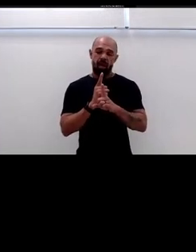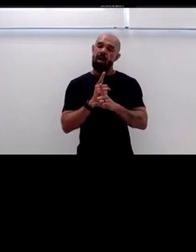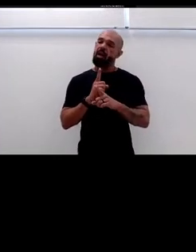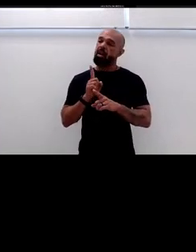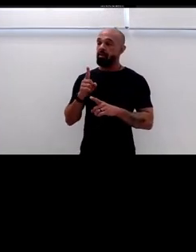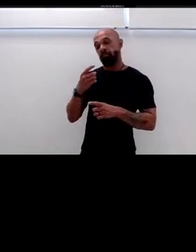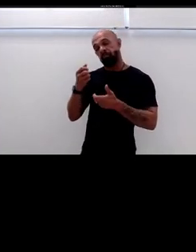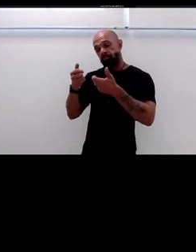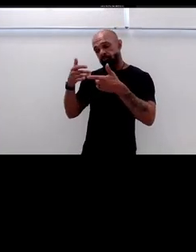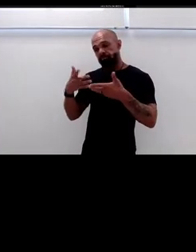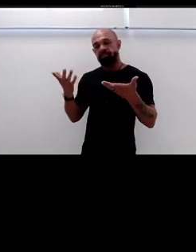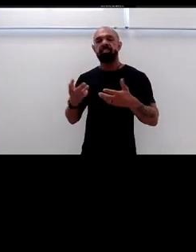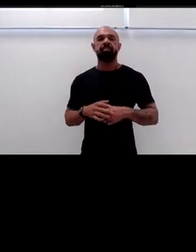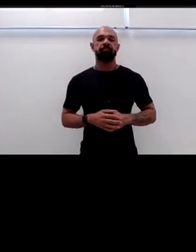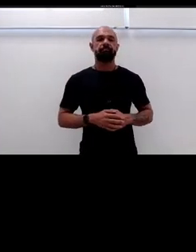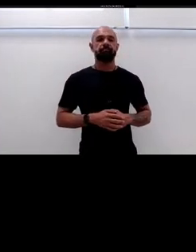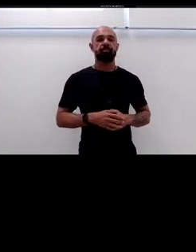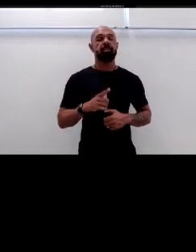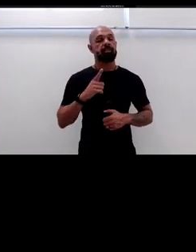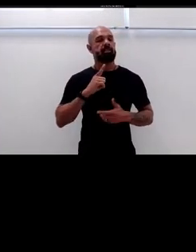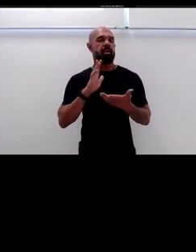A gente está sempre descobrindo. Foram feitas algumas